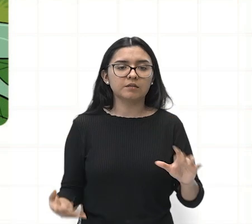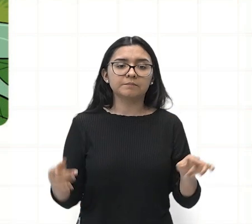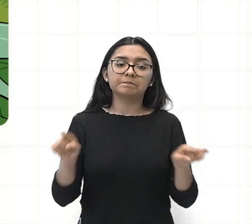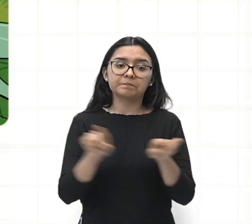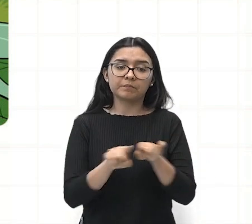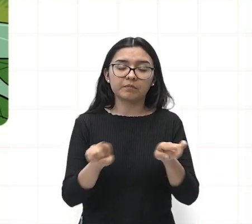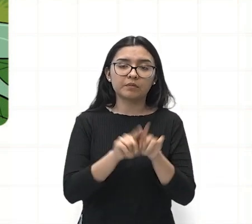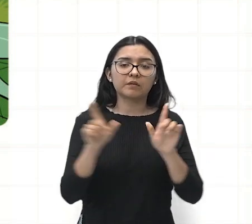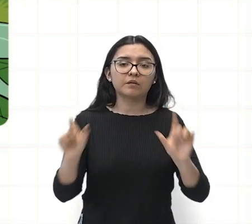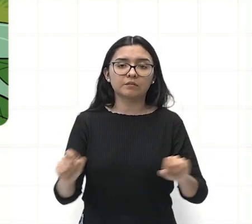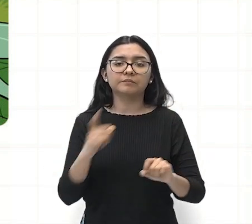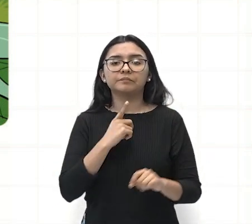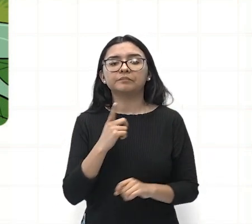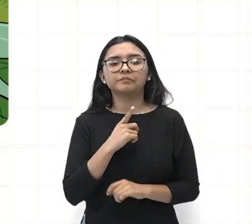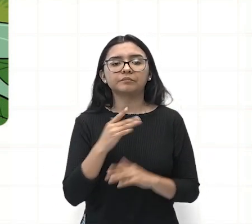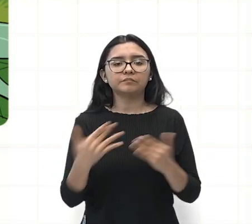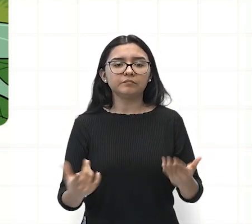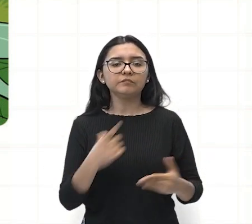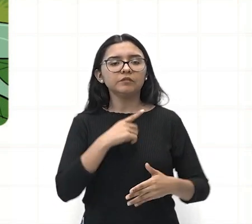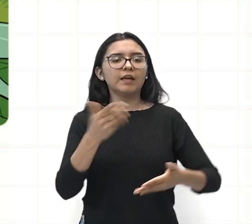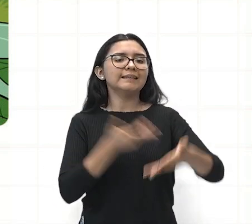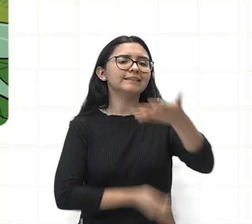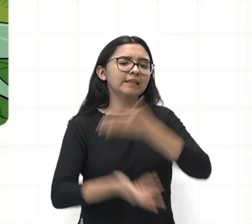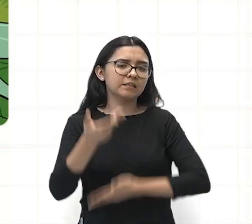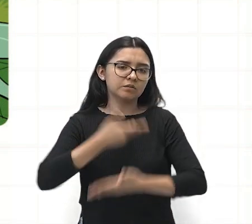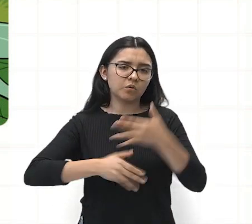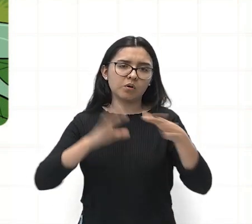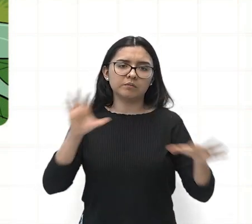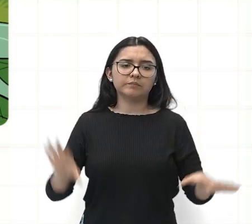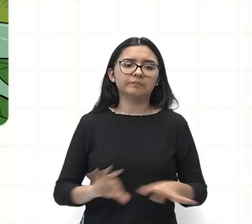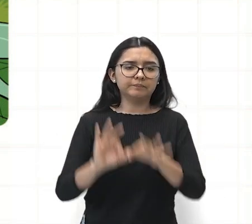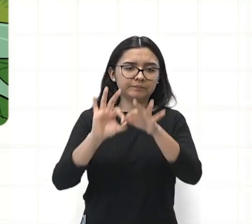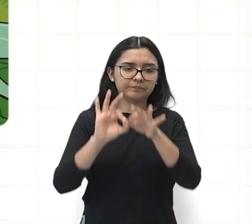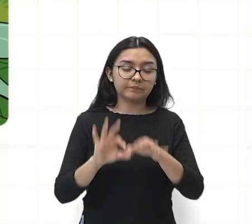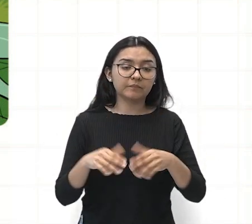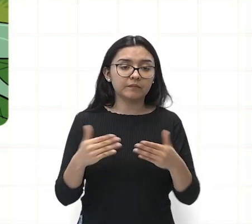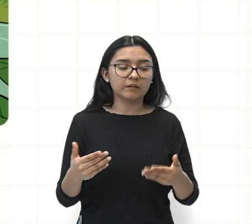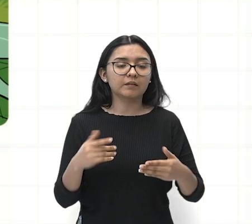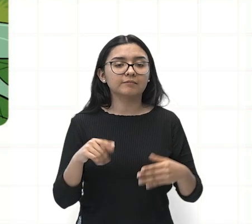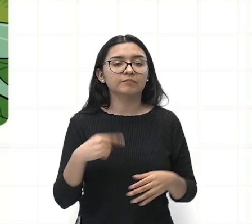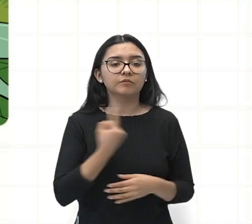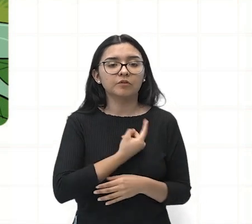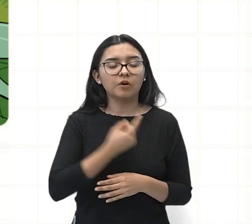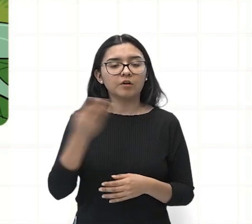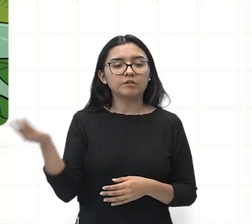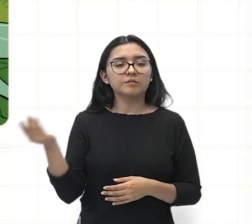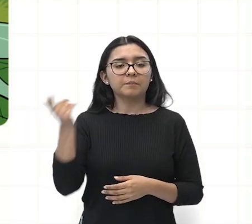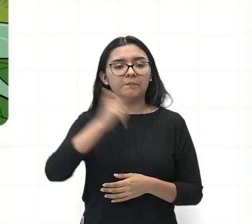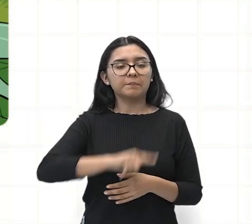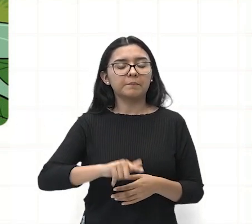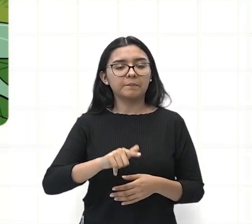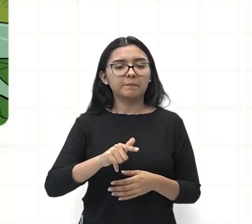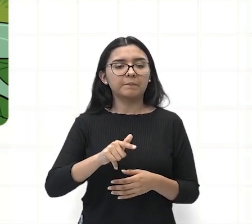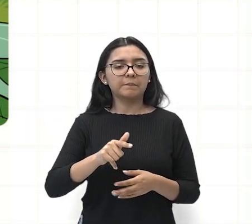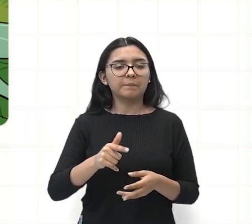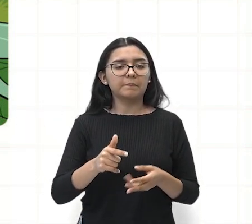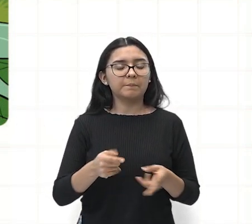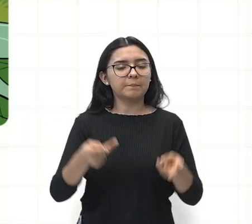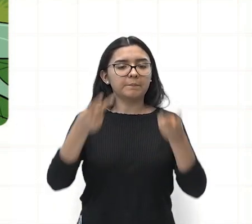dentre eles as suas interações. Ok? Então a gente visualiza nessa imagem